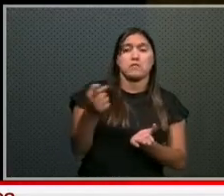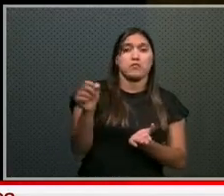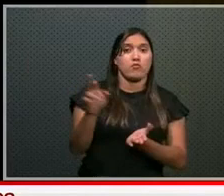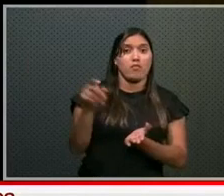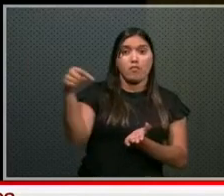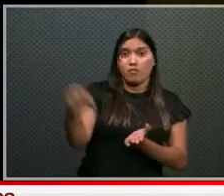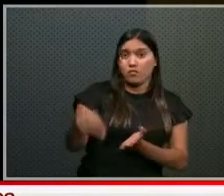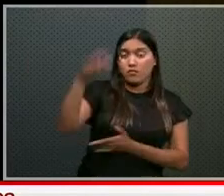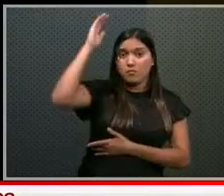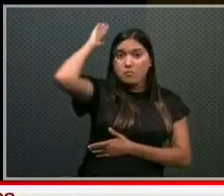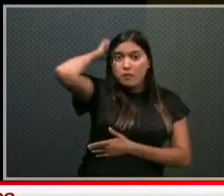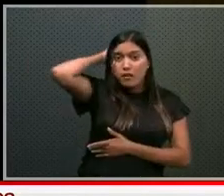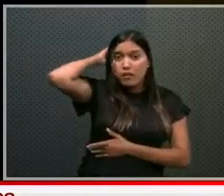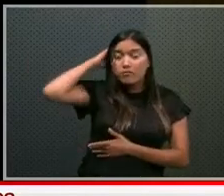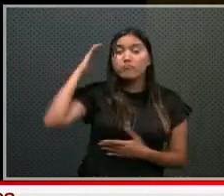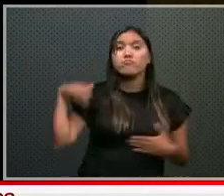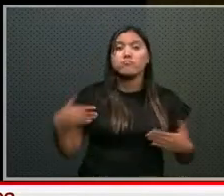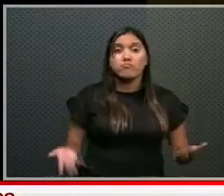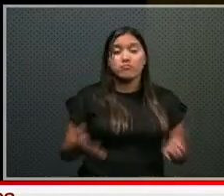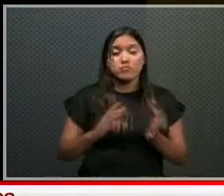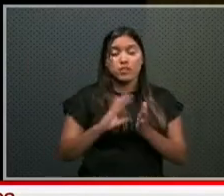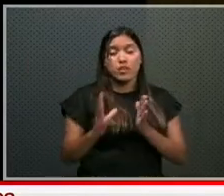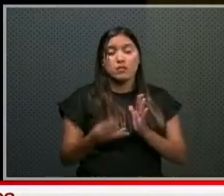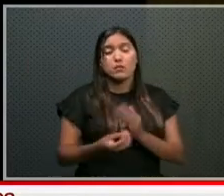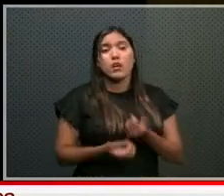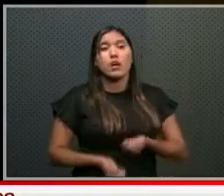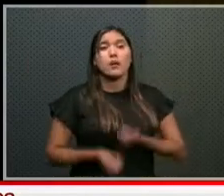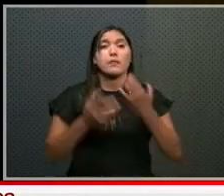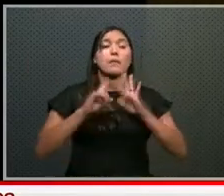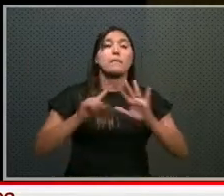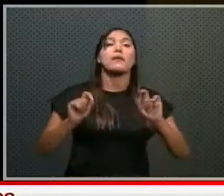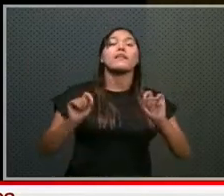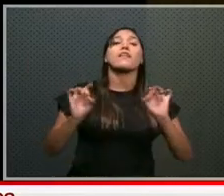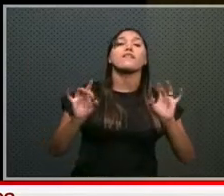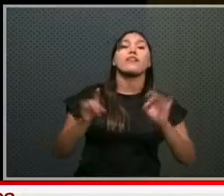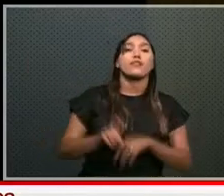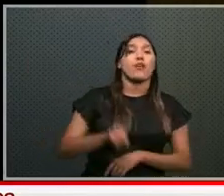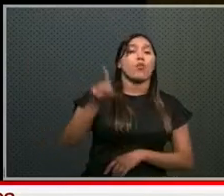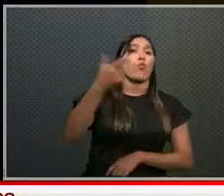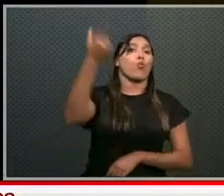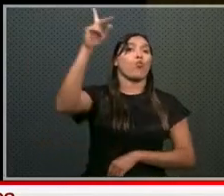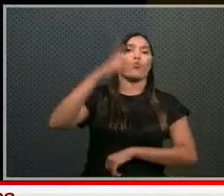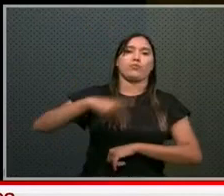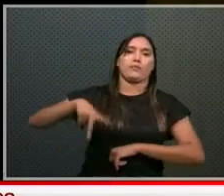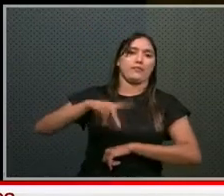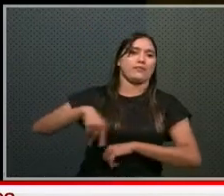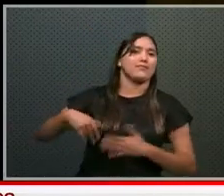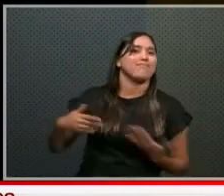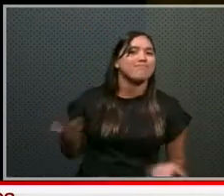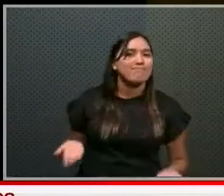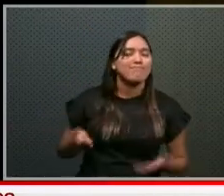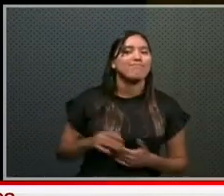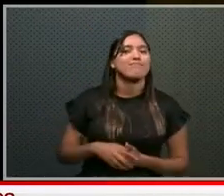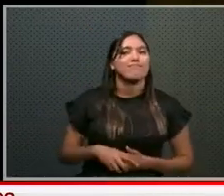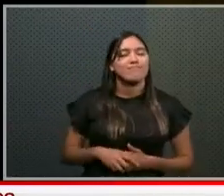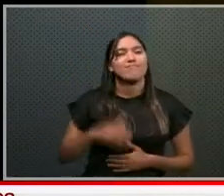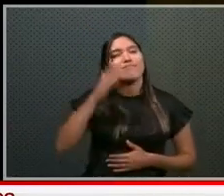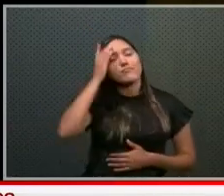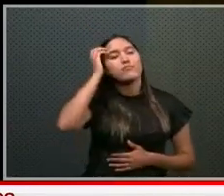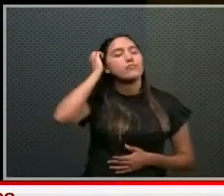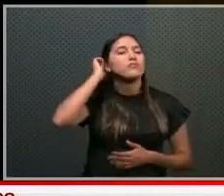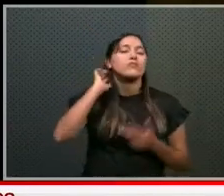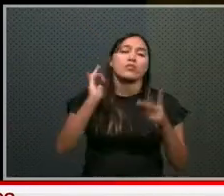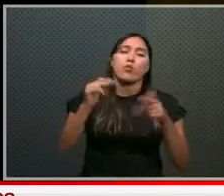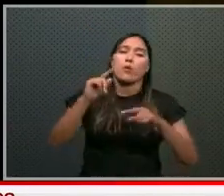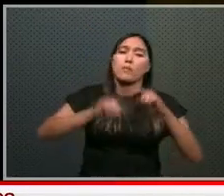Belém não é Amazônia produz Mas quem vende a Bolívia não é o mesmo ocorre com